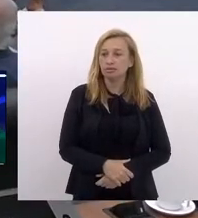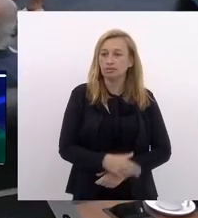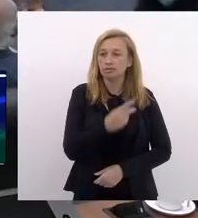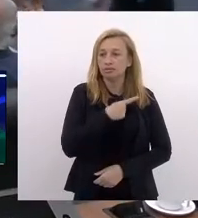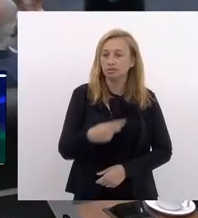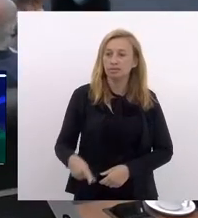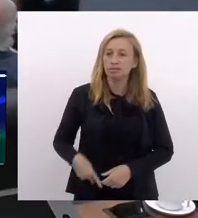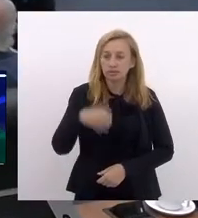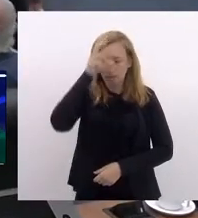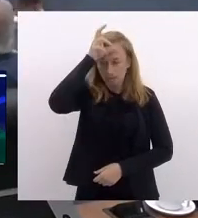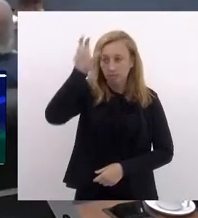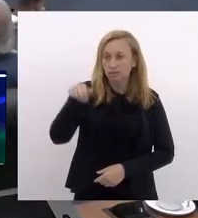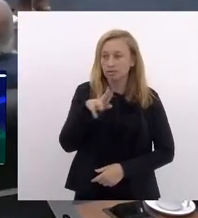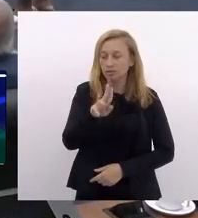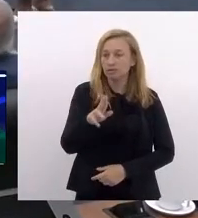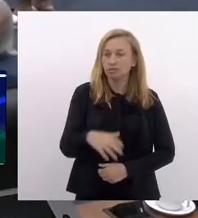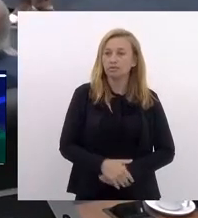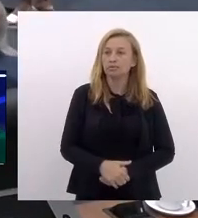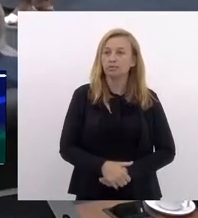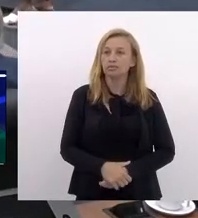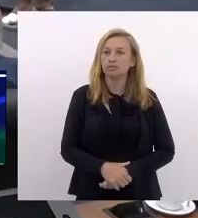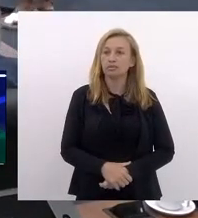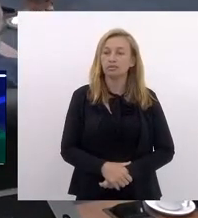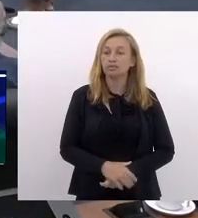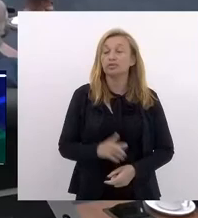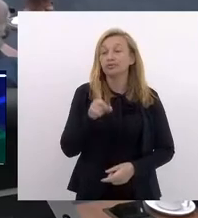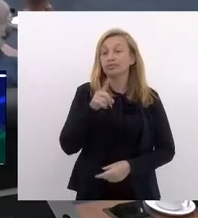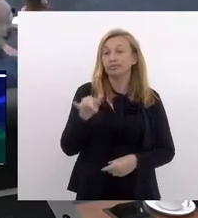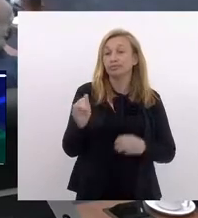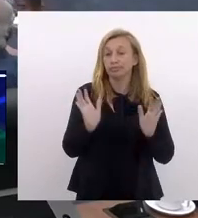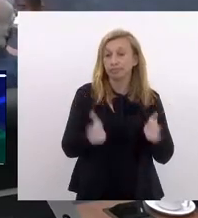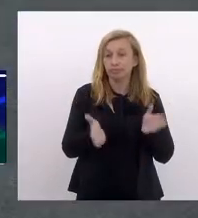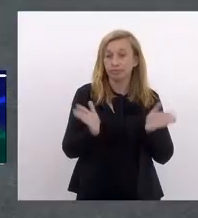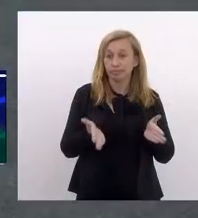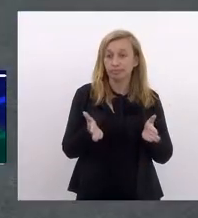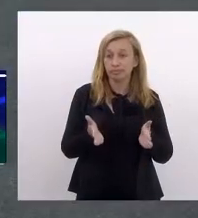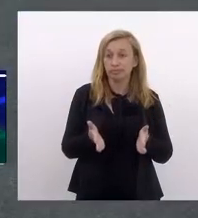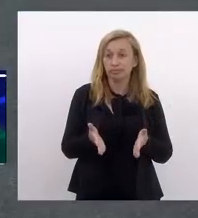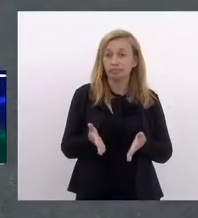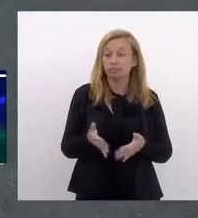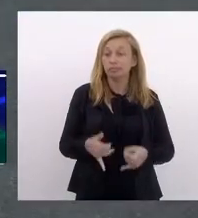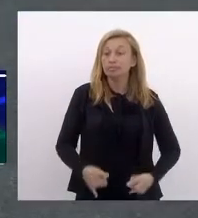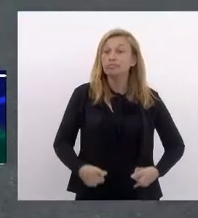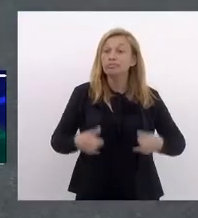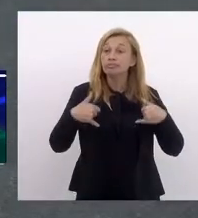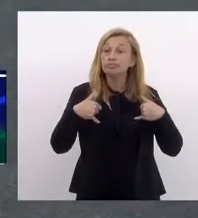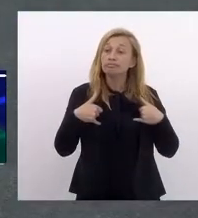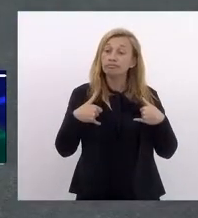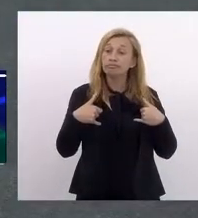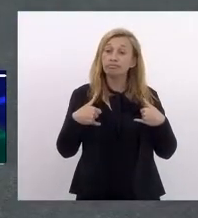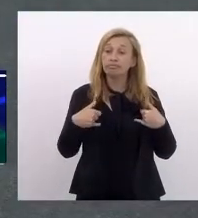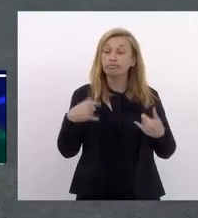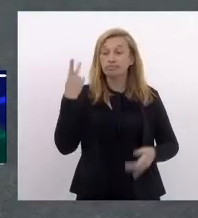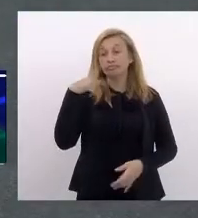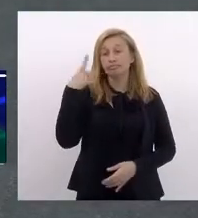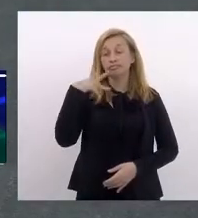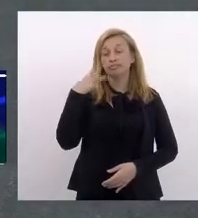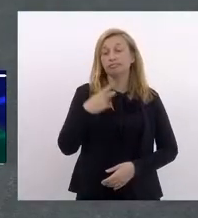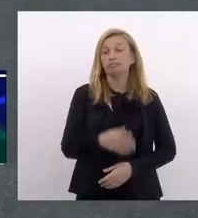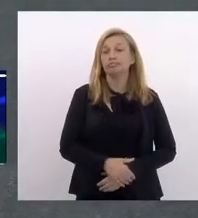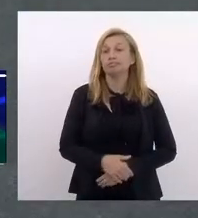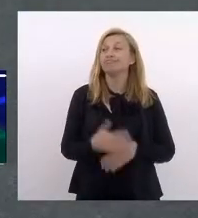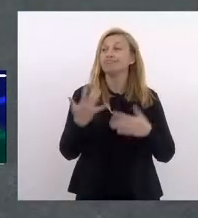Presidenta Tia Ju, eu, na data de hoje, eu estou com muito orgulho do parlamento, né? E eu